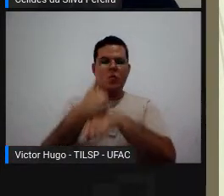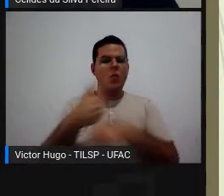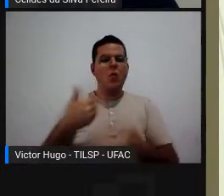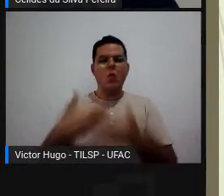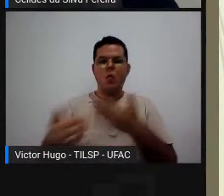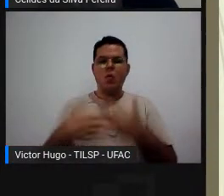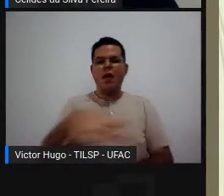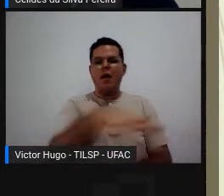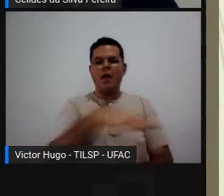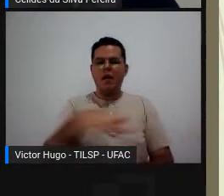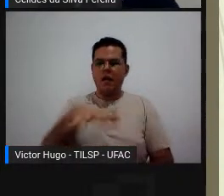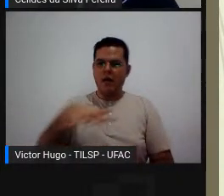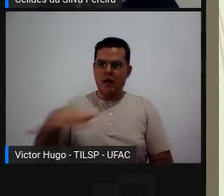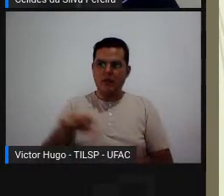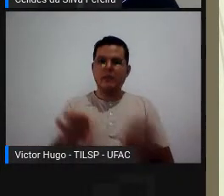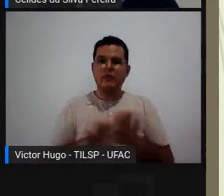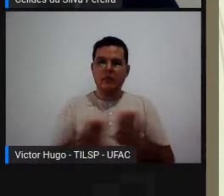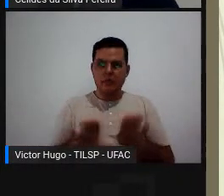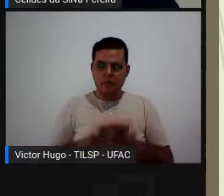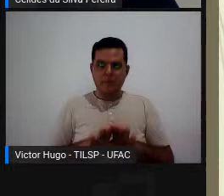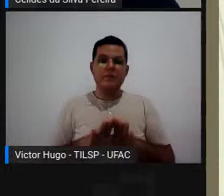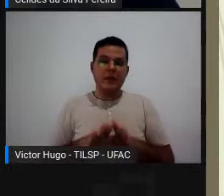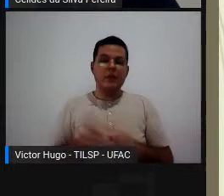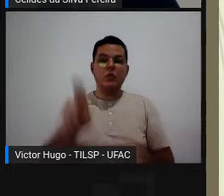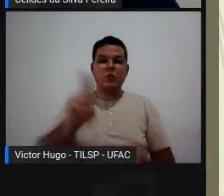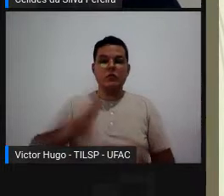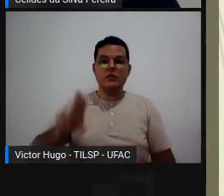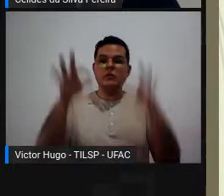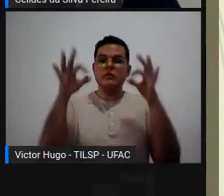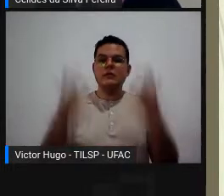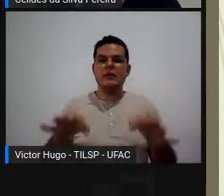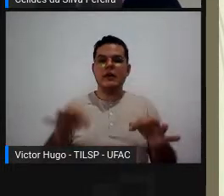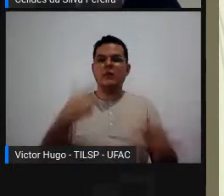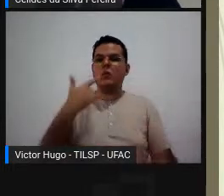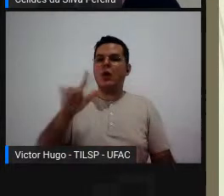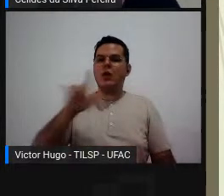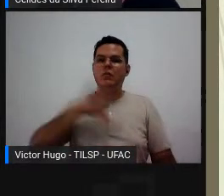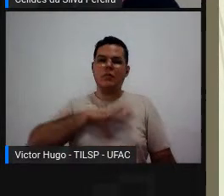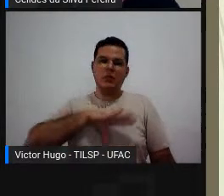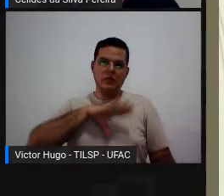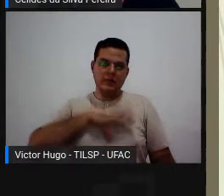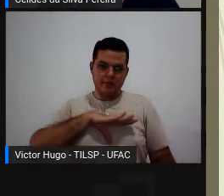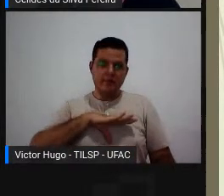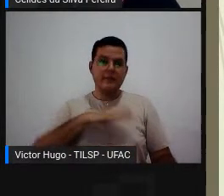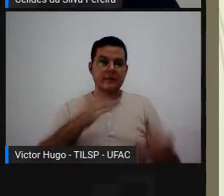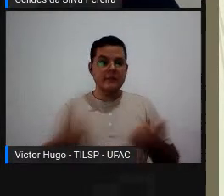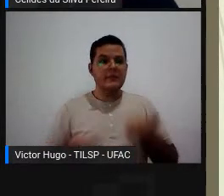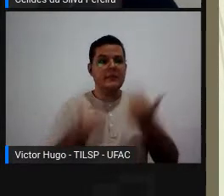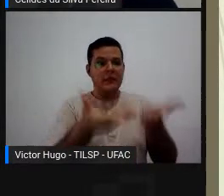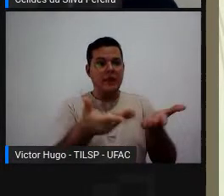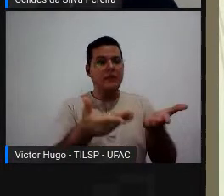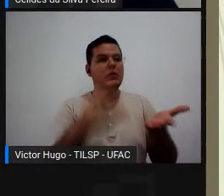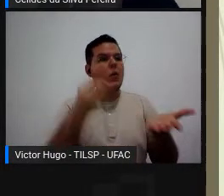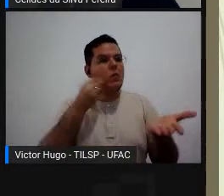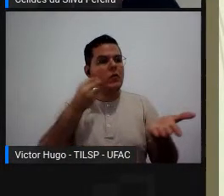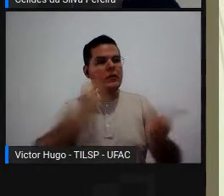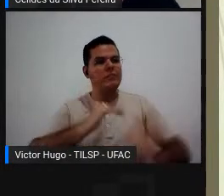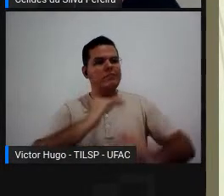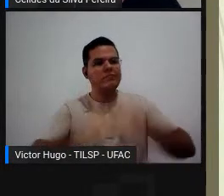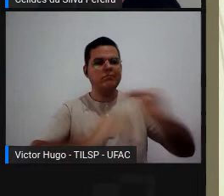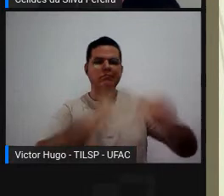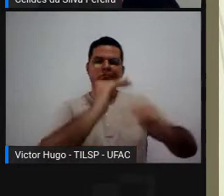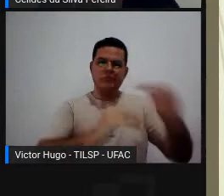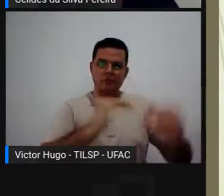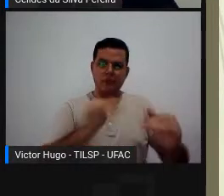correto emprego do idioma pátrio, proporcionando-lhes oportunidades de crescimento pela prática e